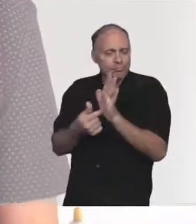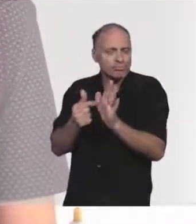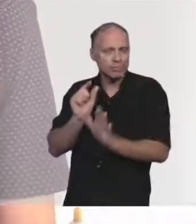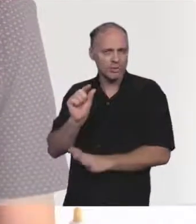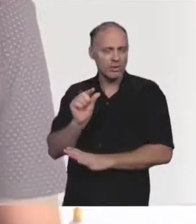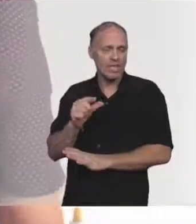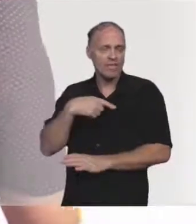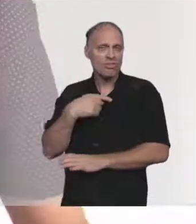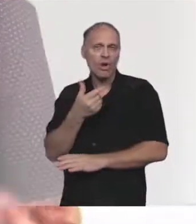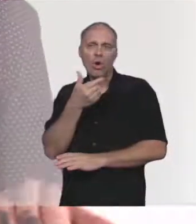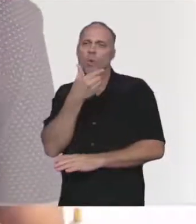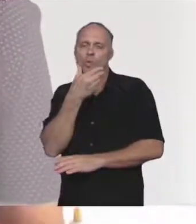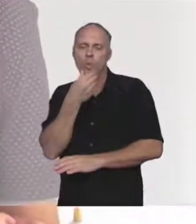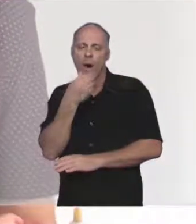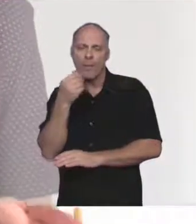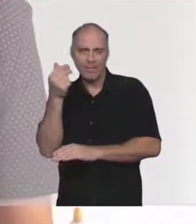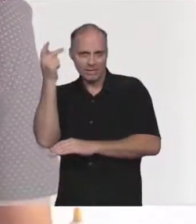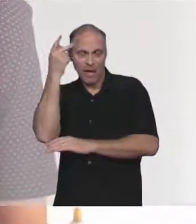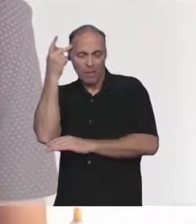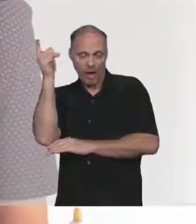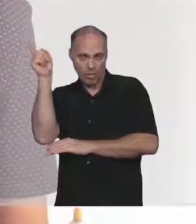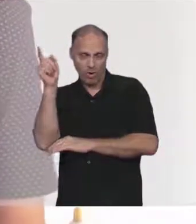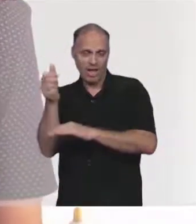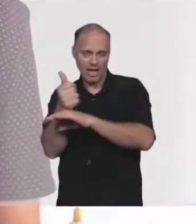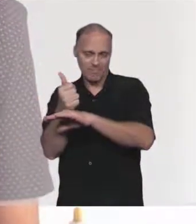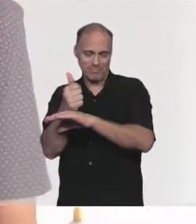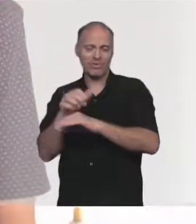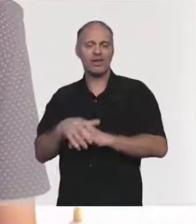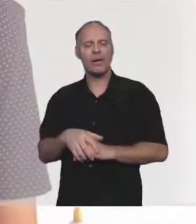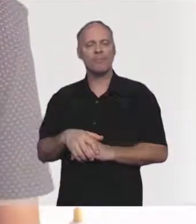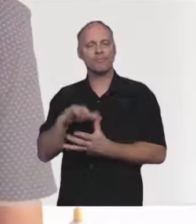ilustração. E uma artista de São Paulo